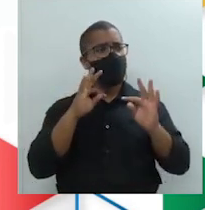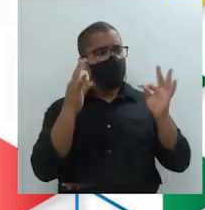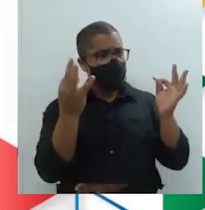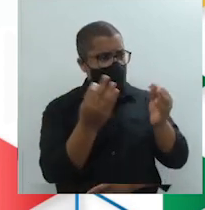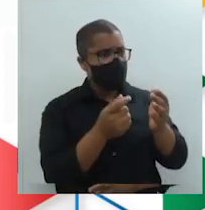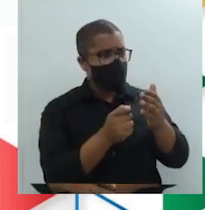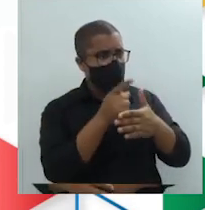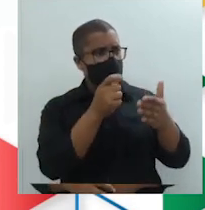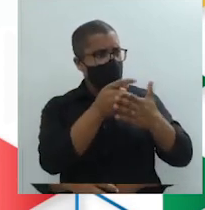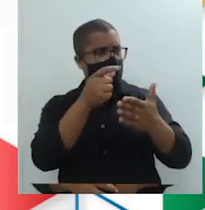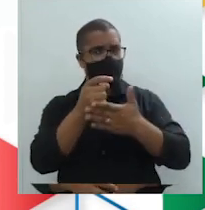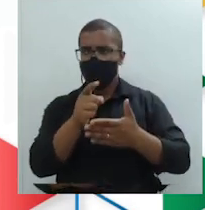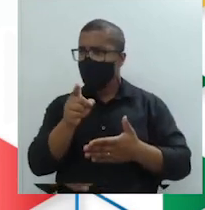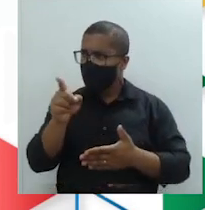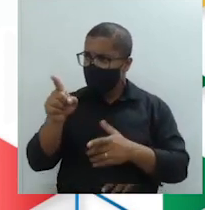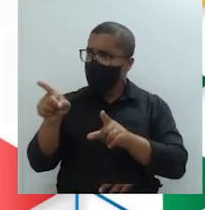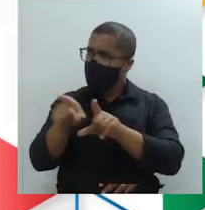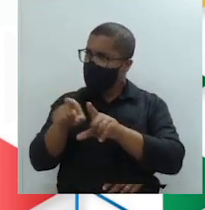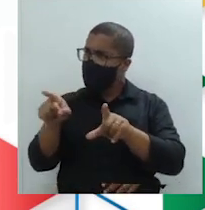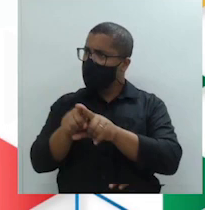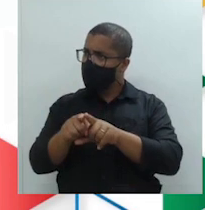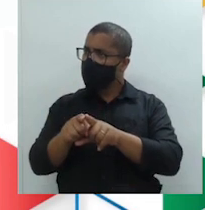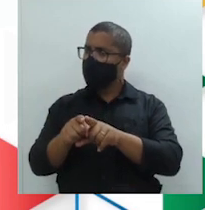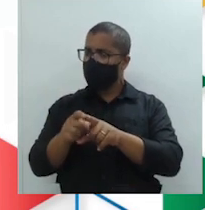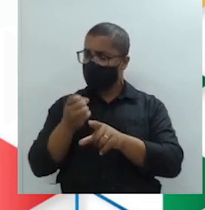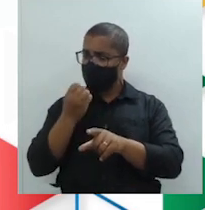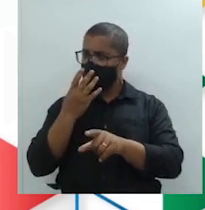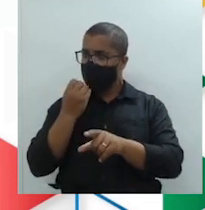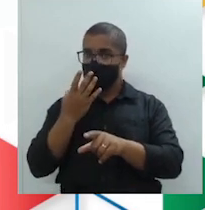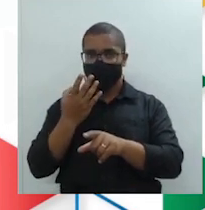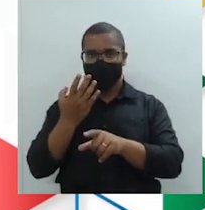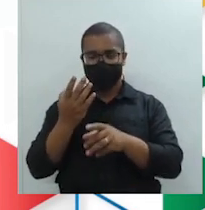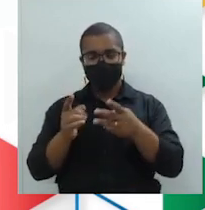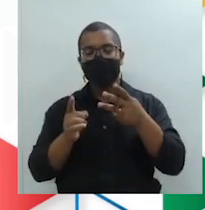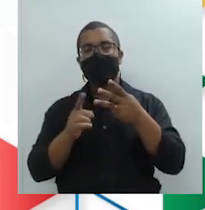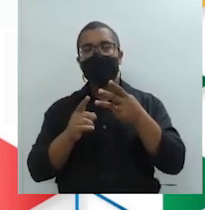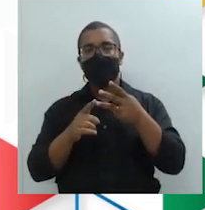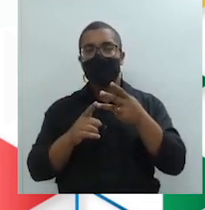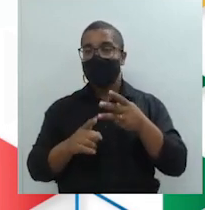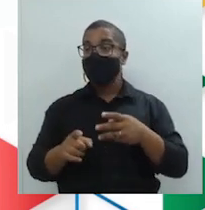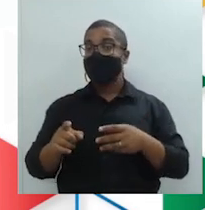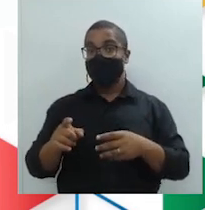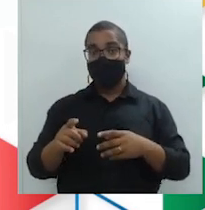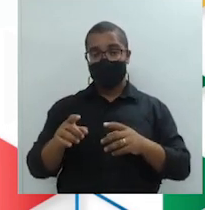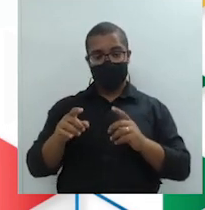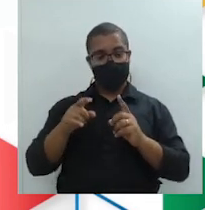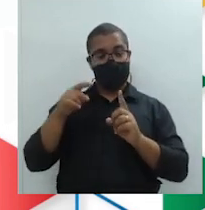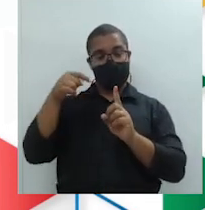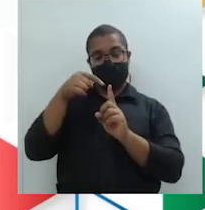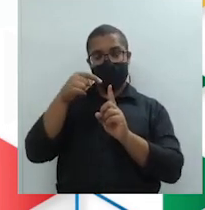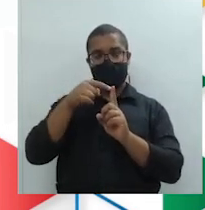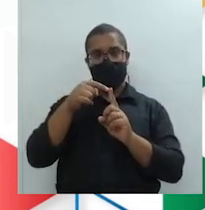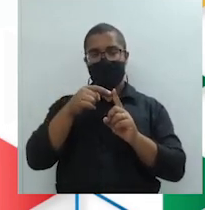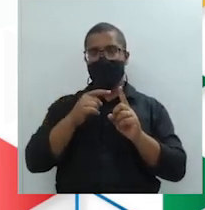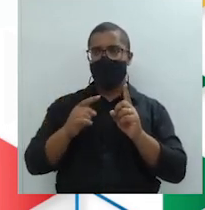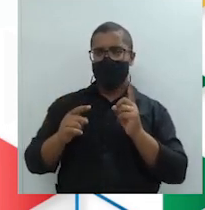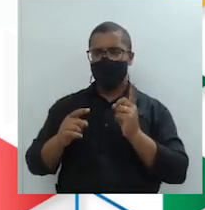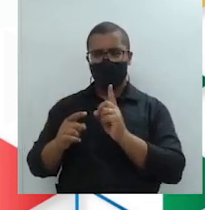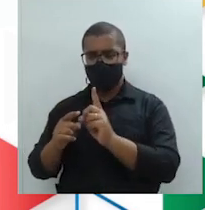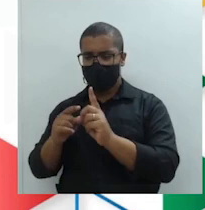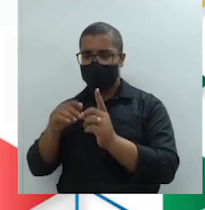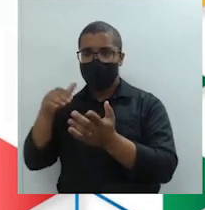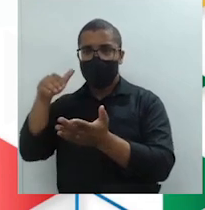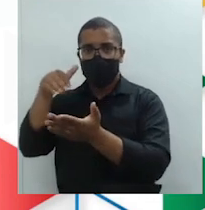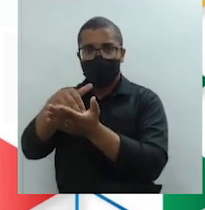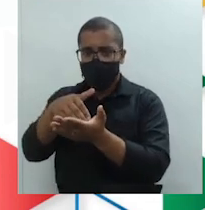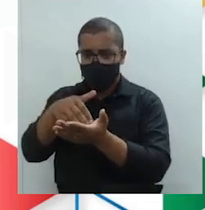não pode, comprou o carro. Todos compraram, até, inclusive você. Outro ponto, ele chegou em último lugar.